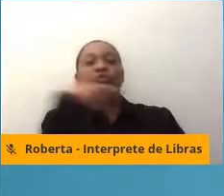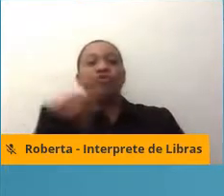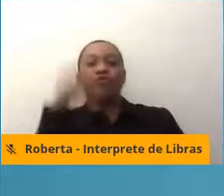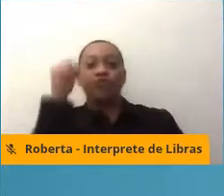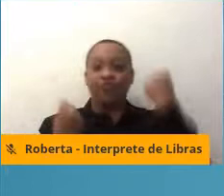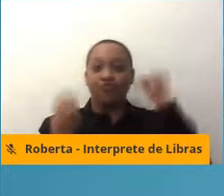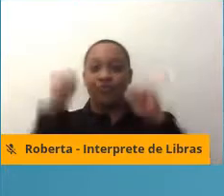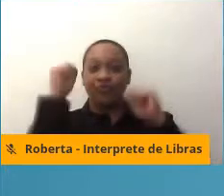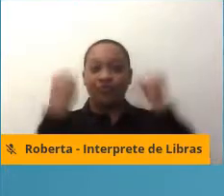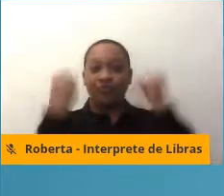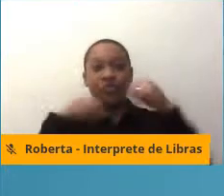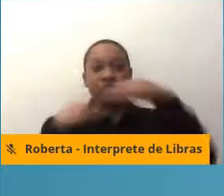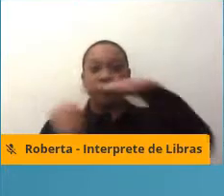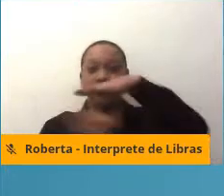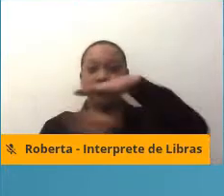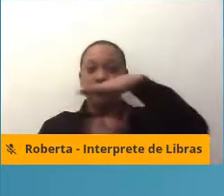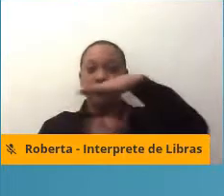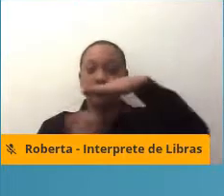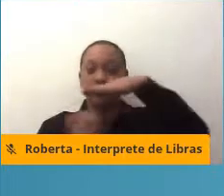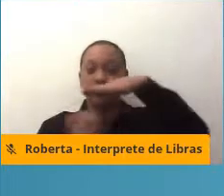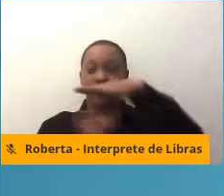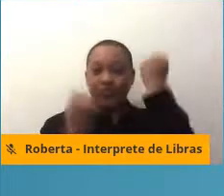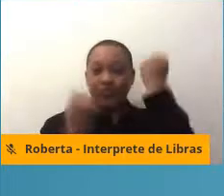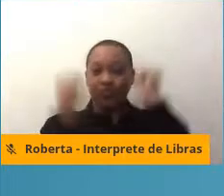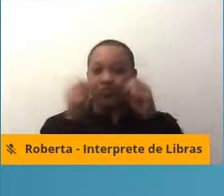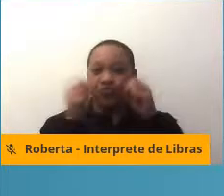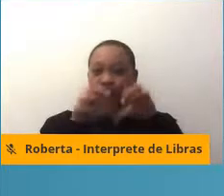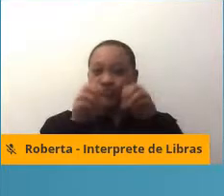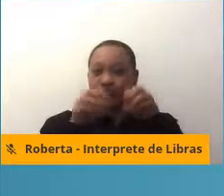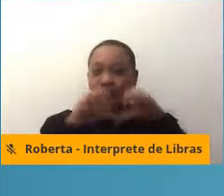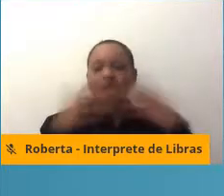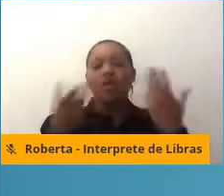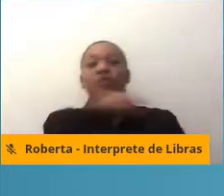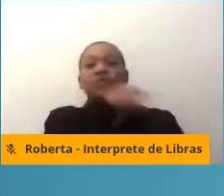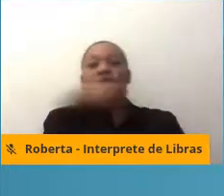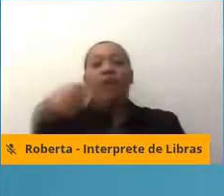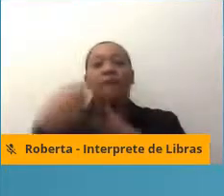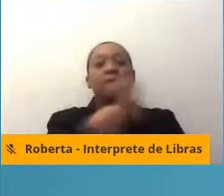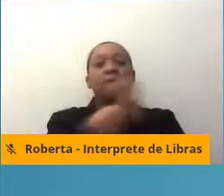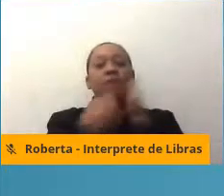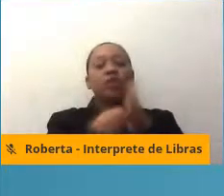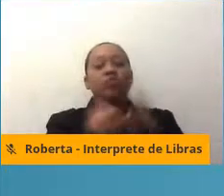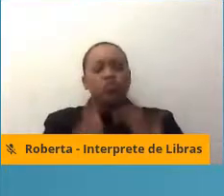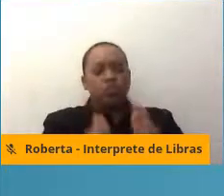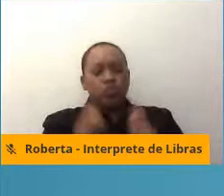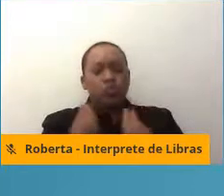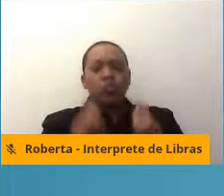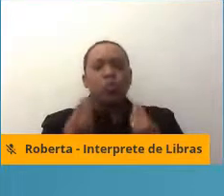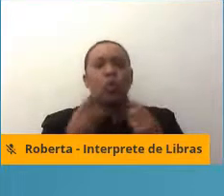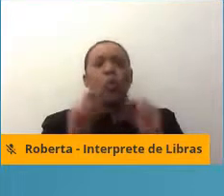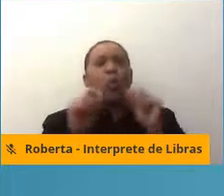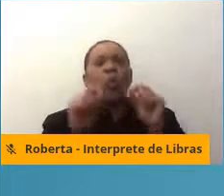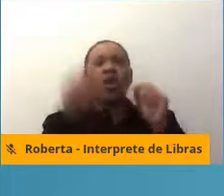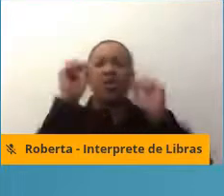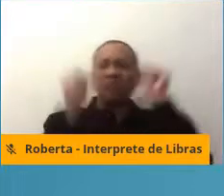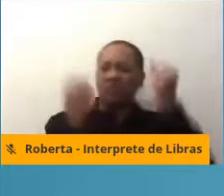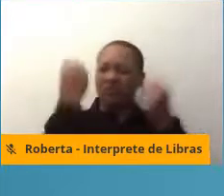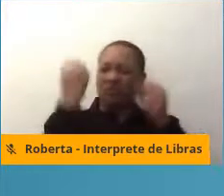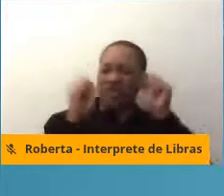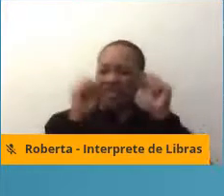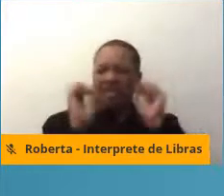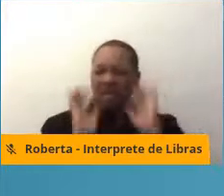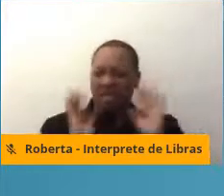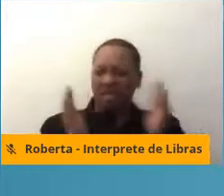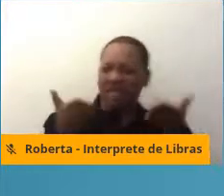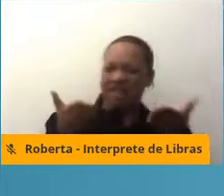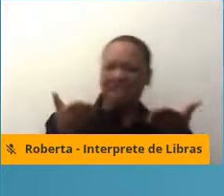uma coisa que vocês podem se perguntar, começar se perguntando, é o que é que física tem a ver com epidemiologia, o que é que física tem